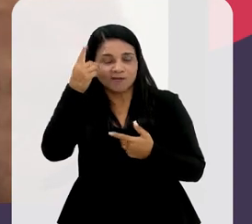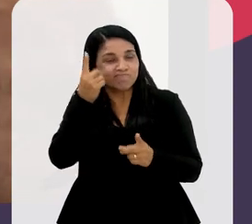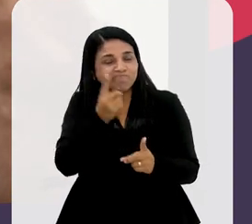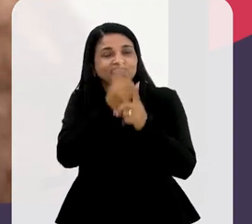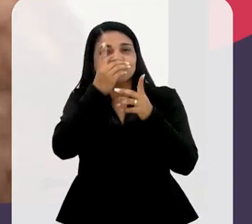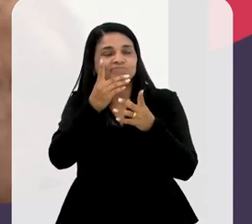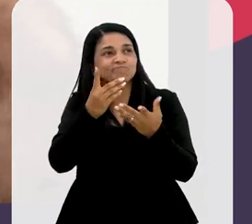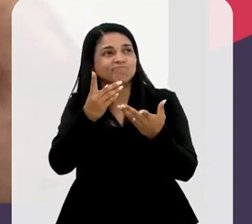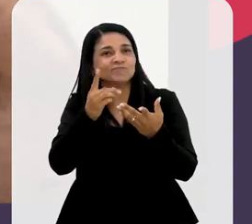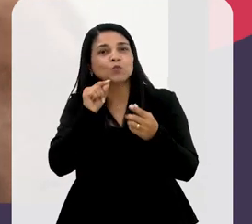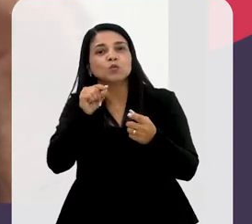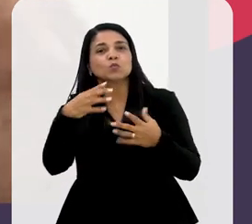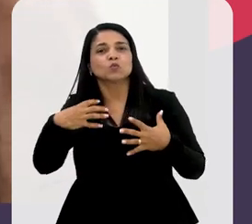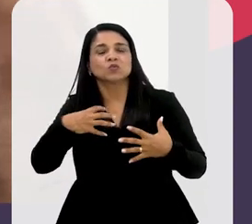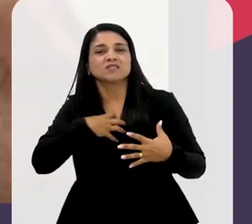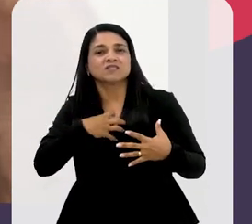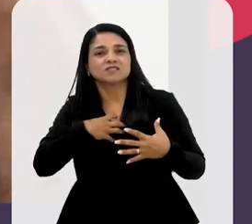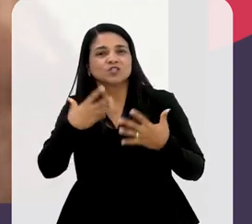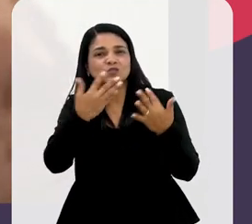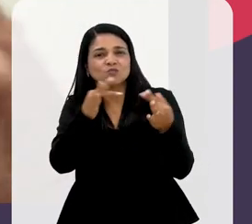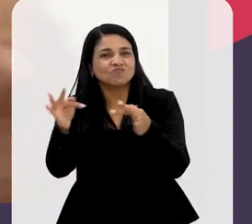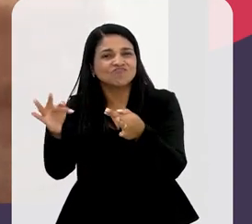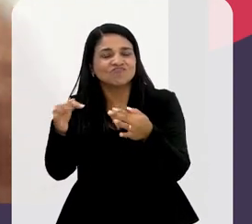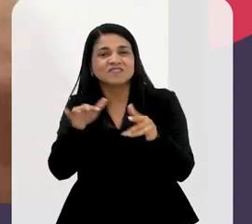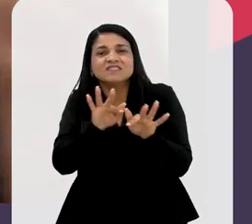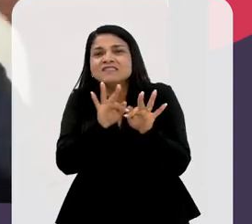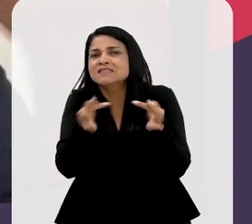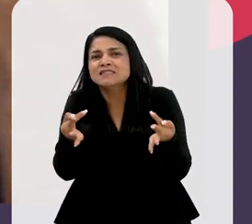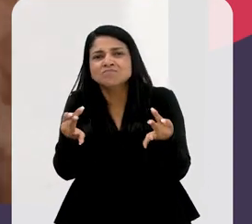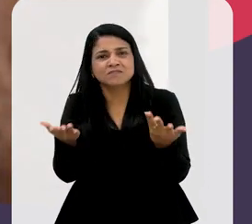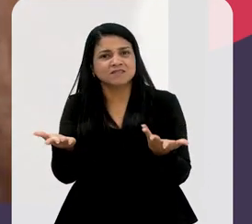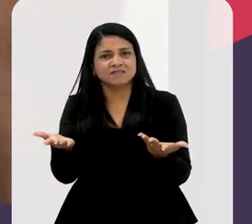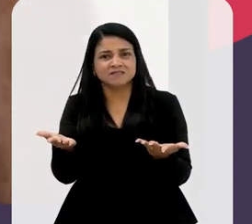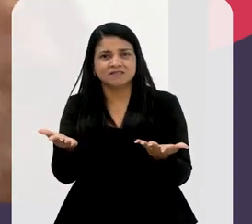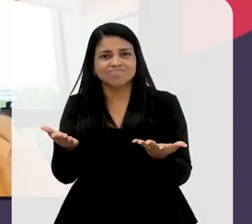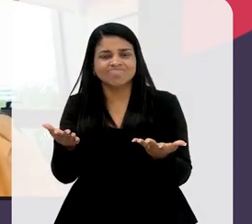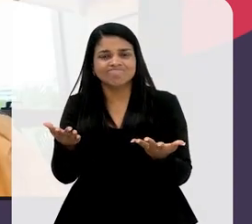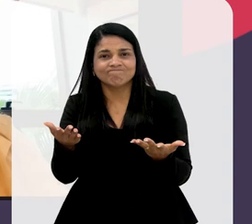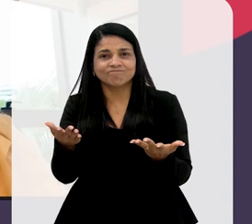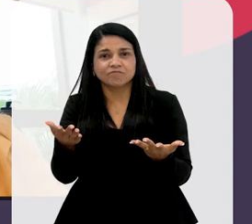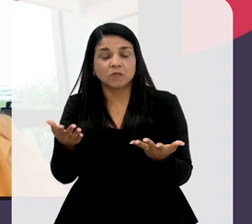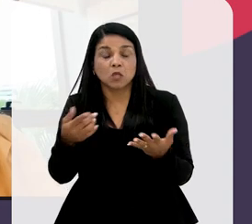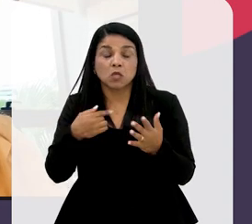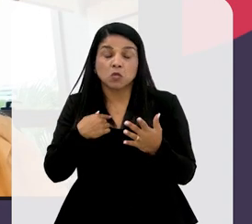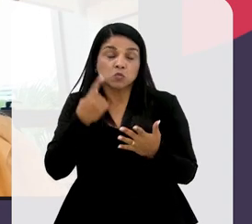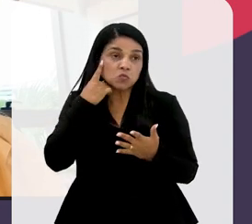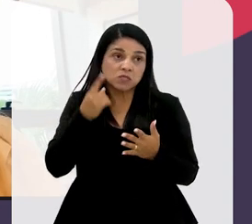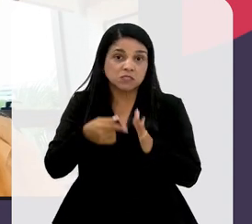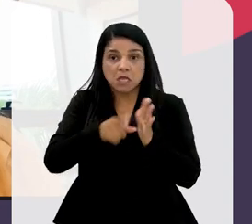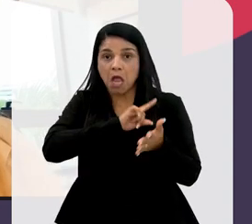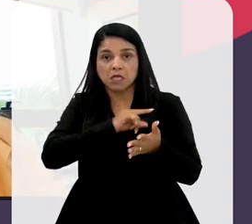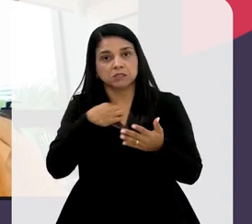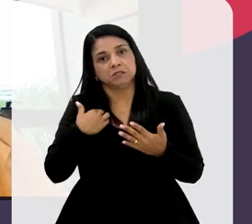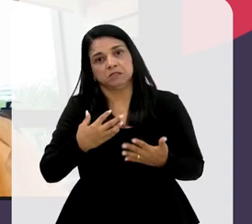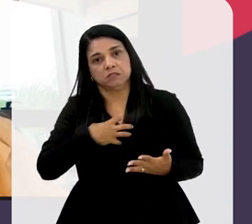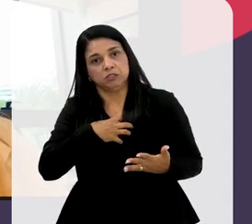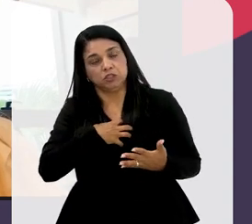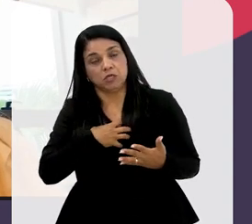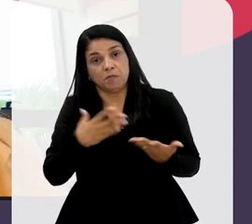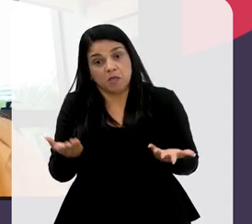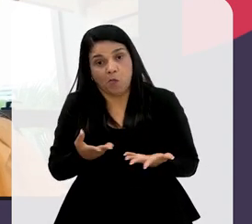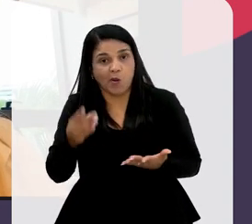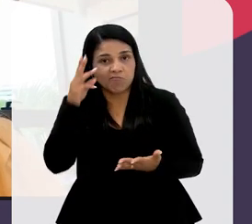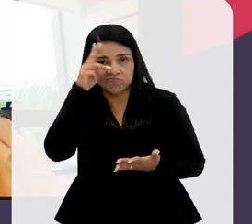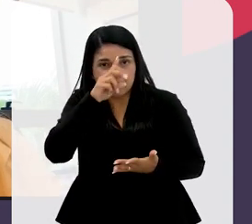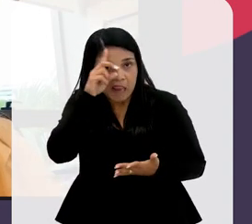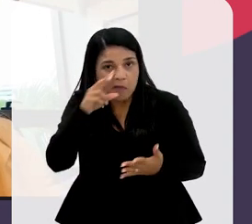hoje ainda identificar simples coisas que do meu dia a dia. Na verdade, eu nem sei se eu sentia antes, mas eu sei que agora eu não